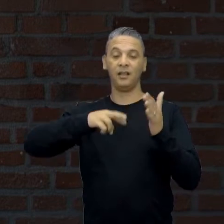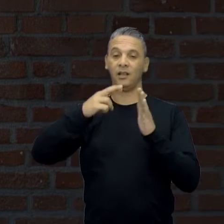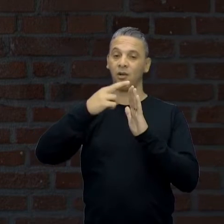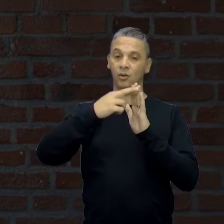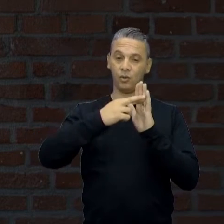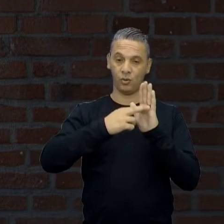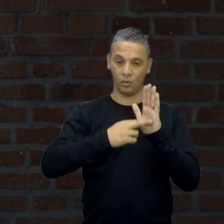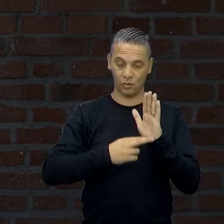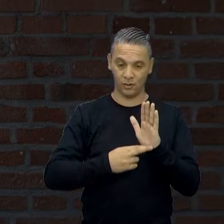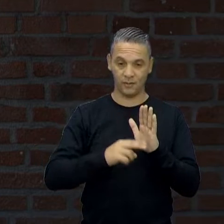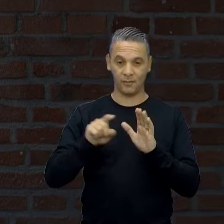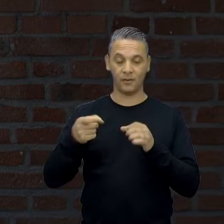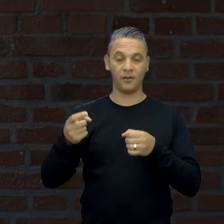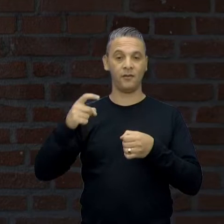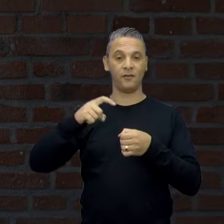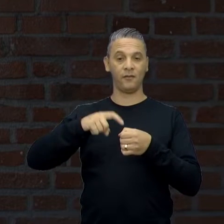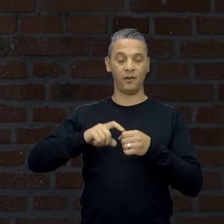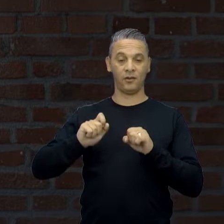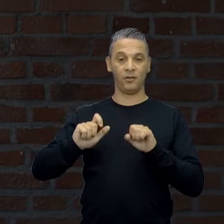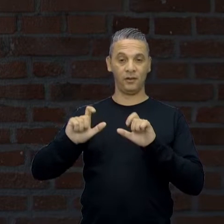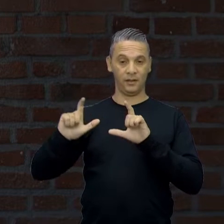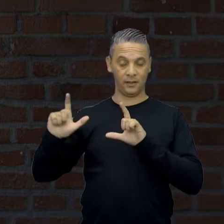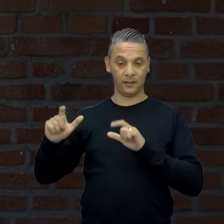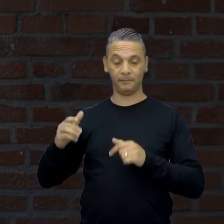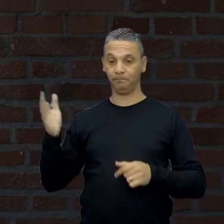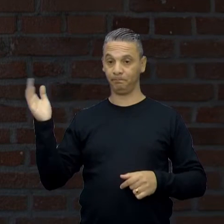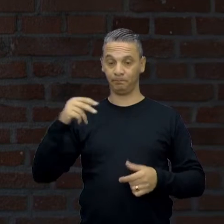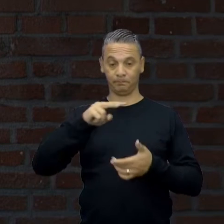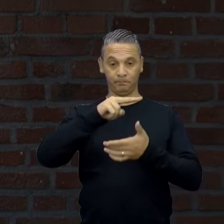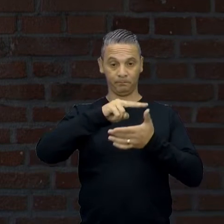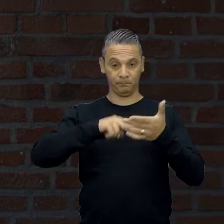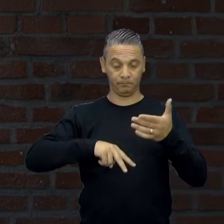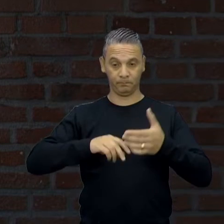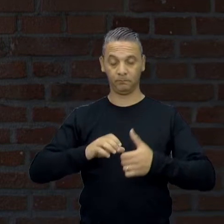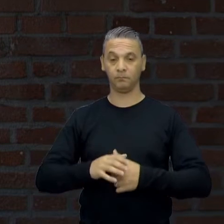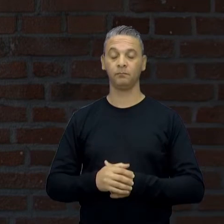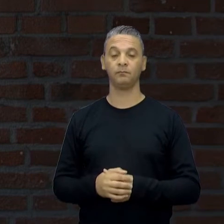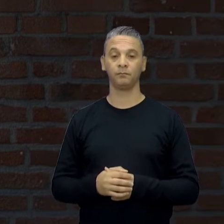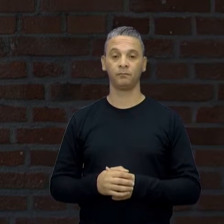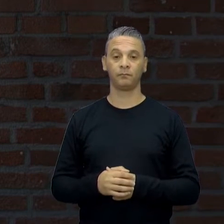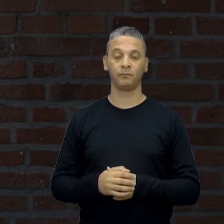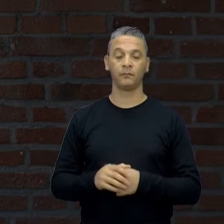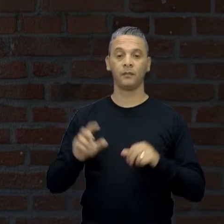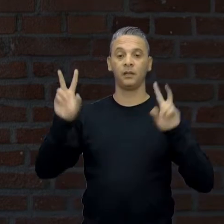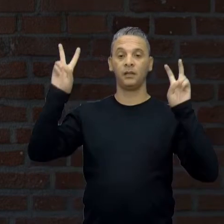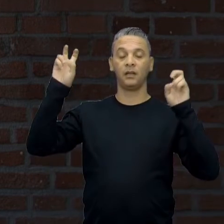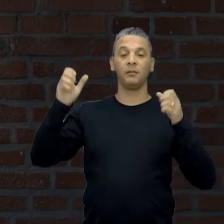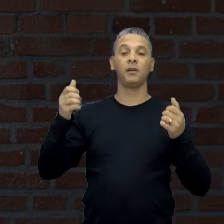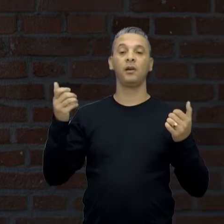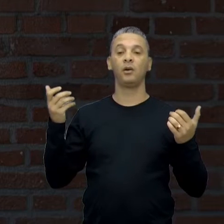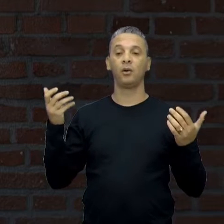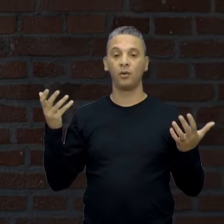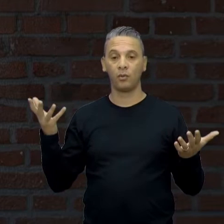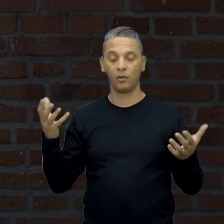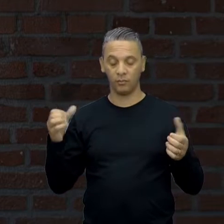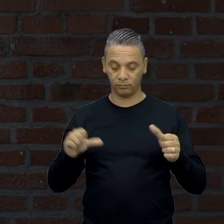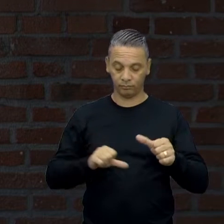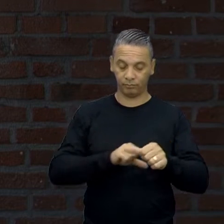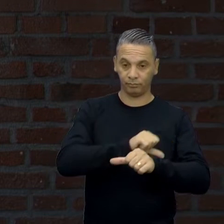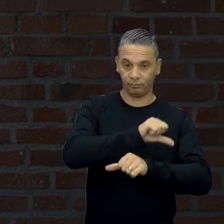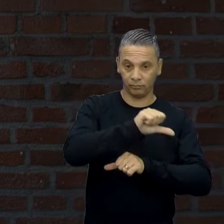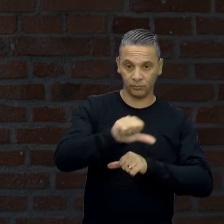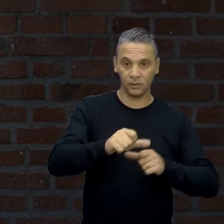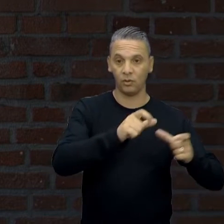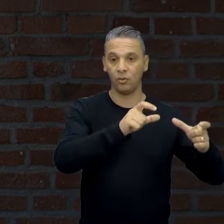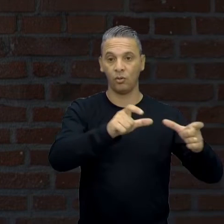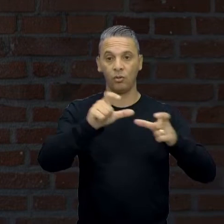e daqui a pouquinho eu volto aí na tela, tá? Então, vamos lá. Qual que é o tema do nosso podcast, né? As transformações do